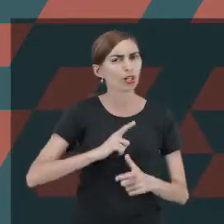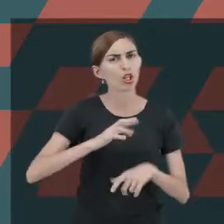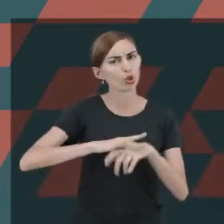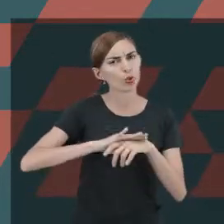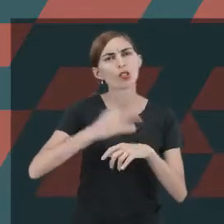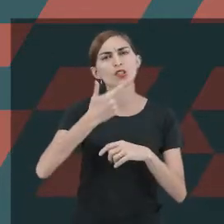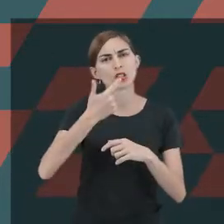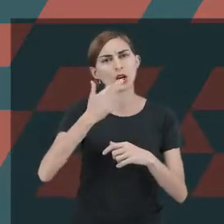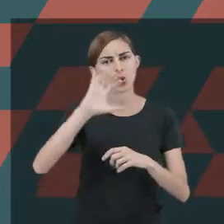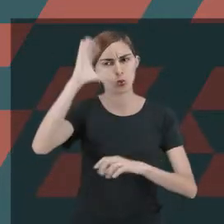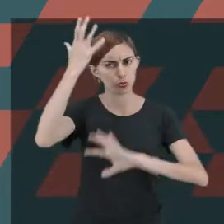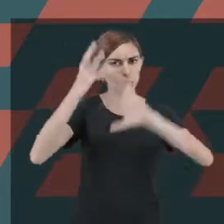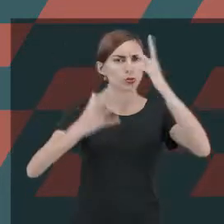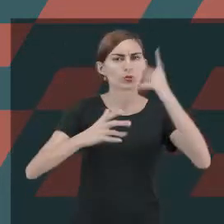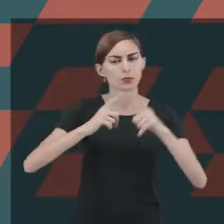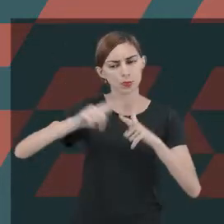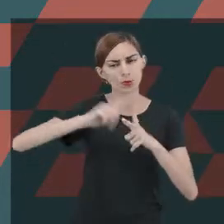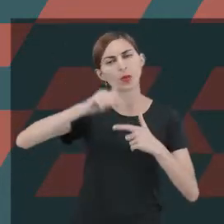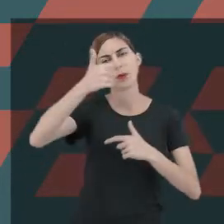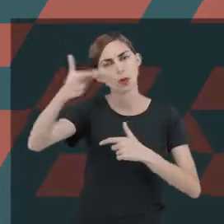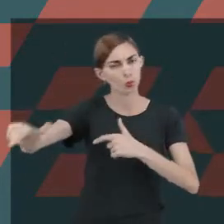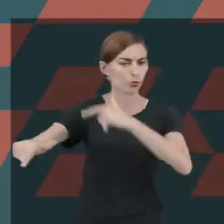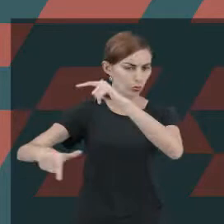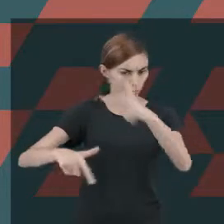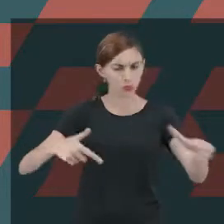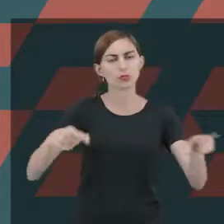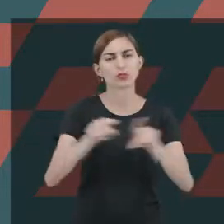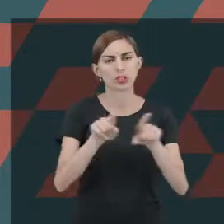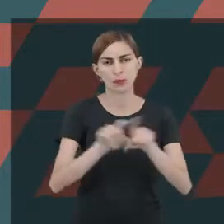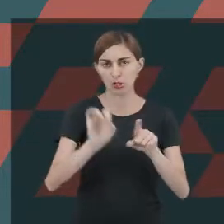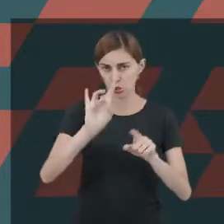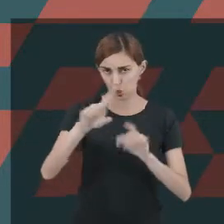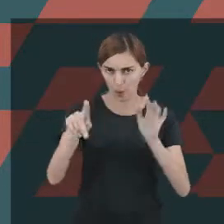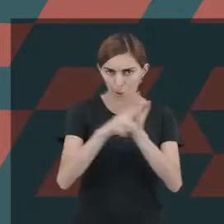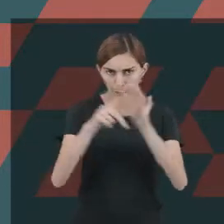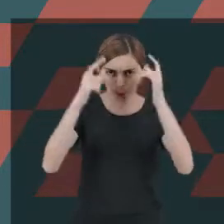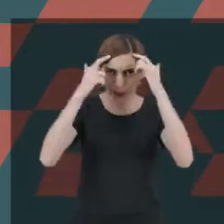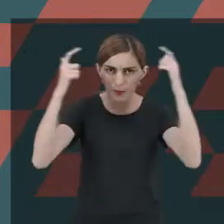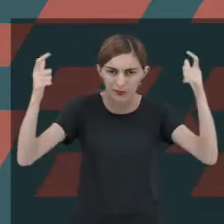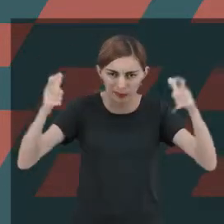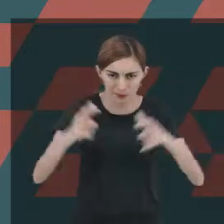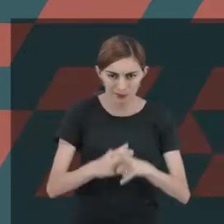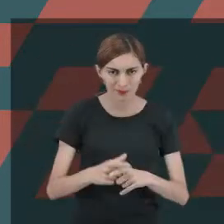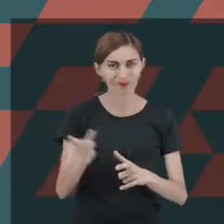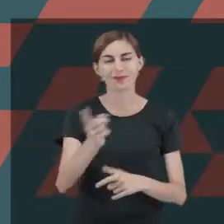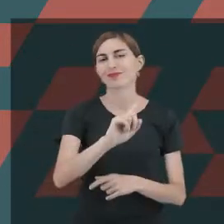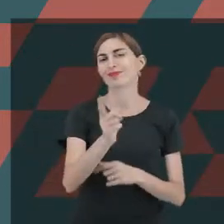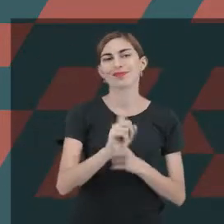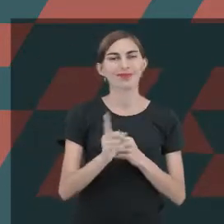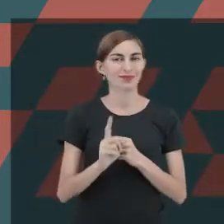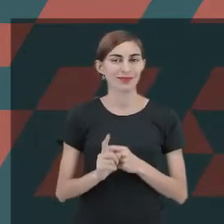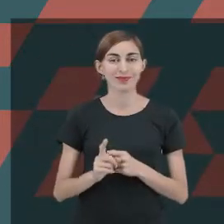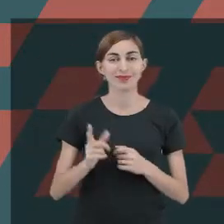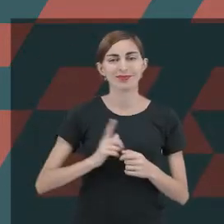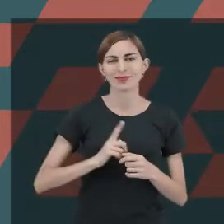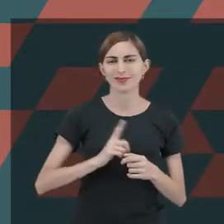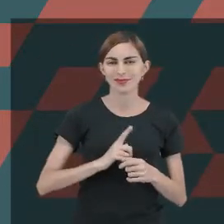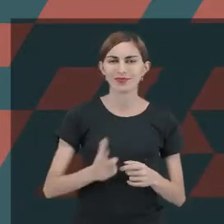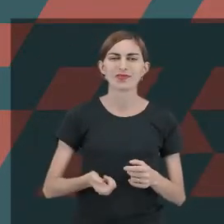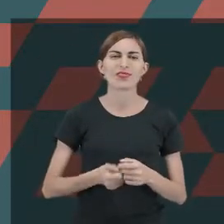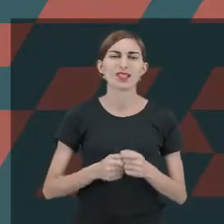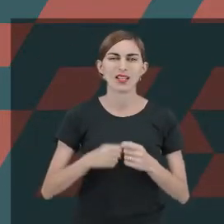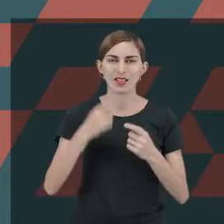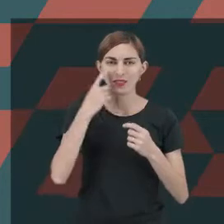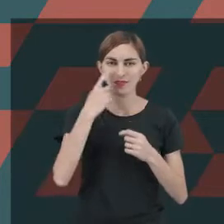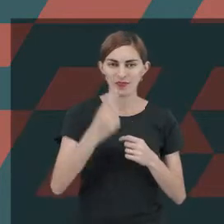doença que ocorre porque o vírus, ele atravessa, a mãe é contaminada, ela atravessa a barreira que tem entre